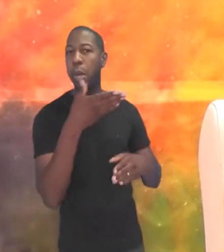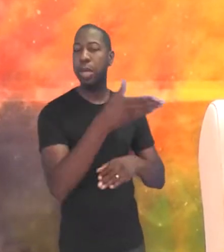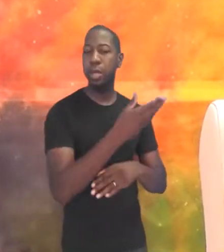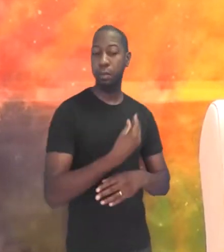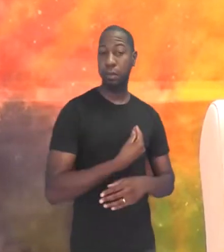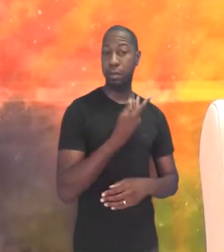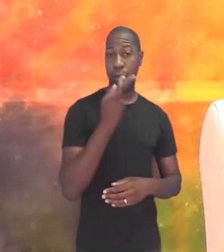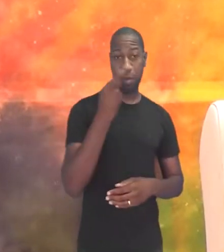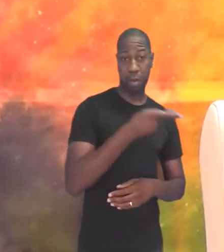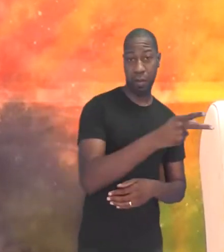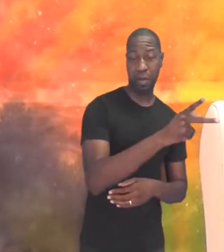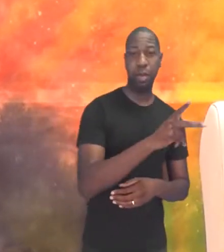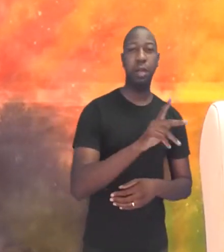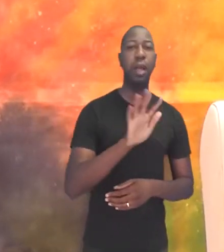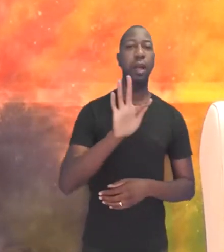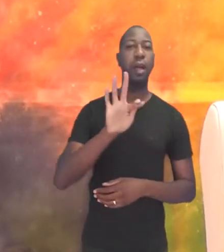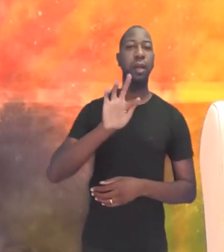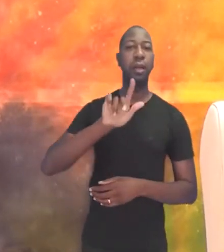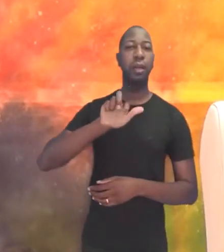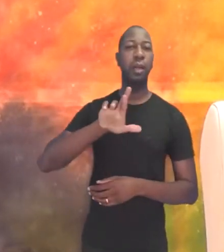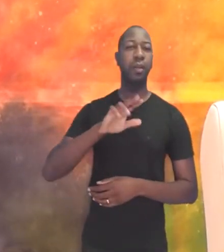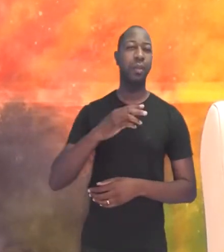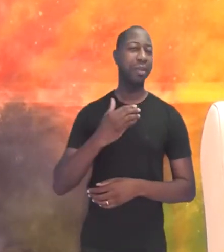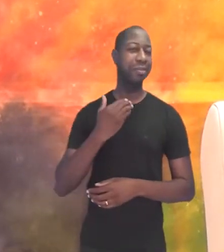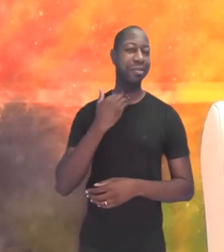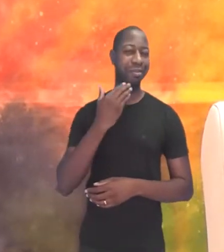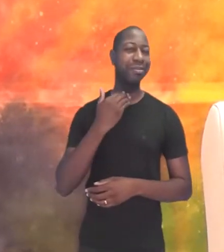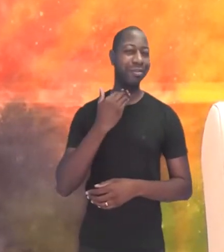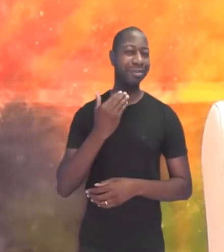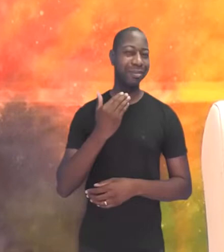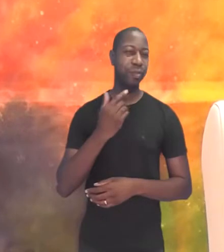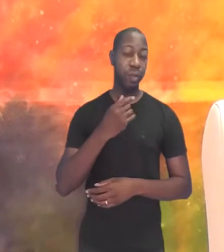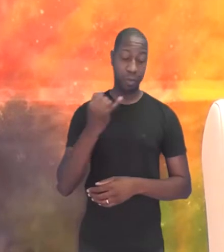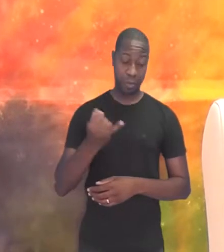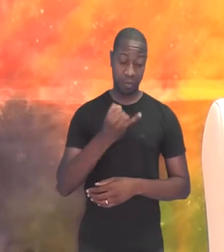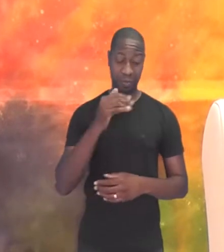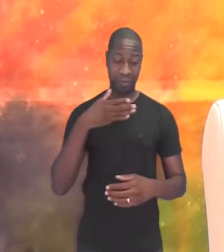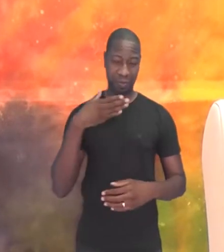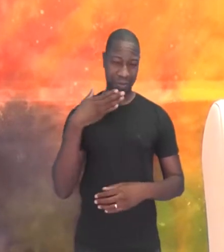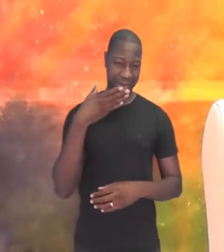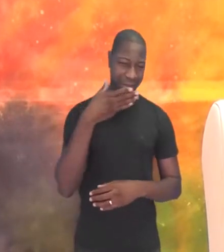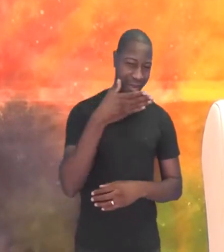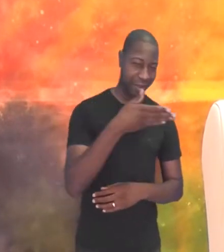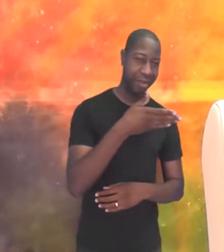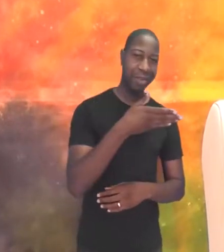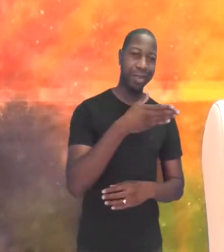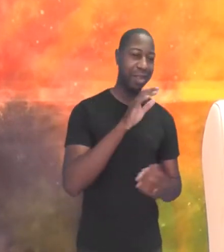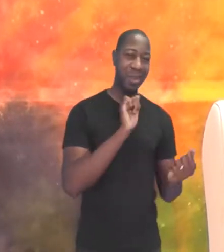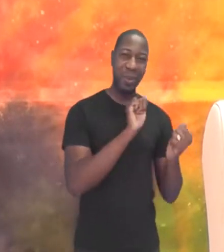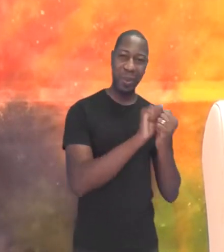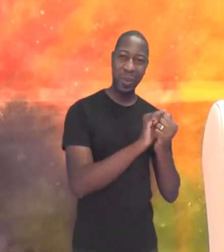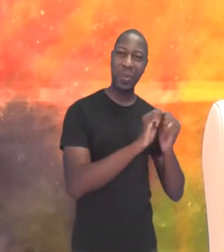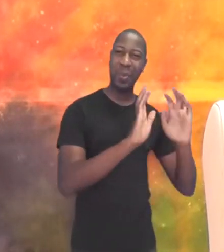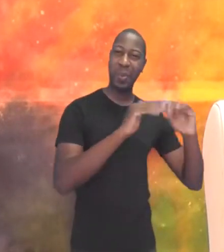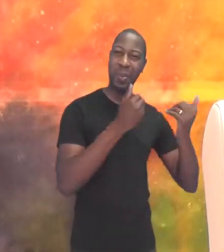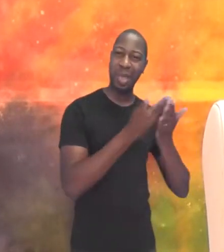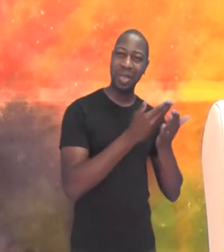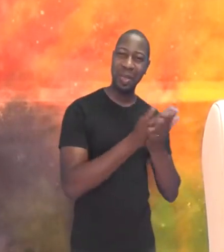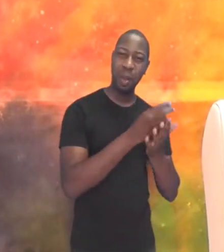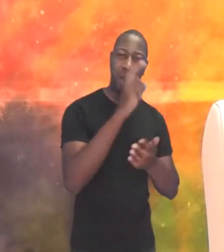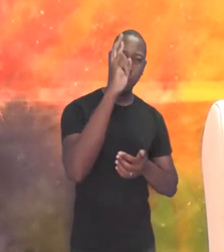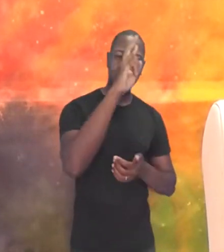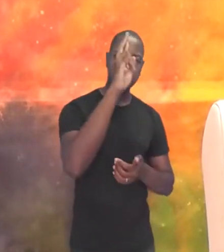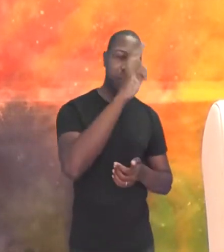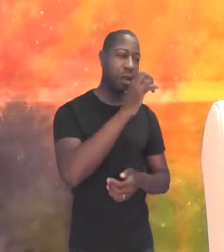eu acho que foi muito importante a gente estar ali naquele momento com eles, contando uma história, né? Foi assim uma